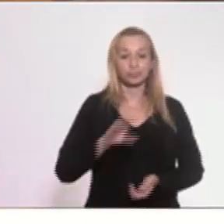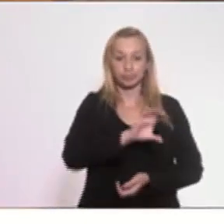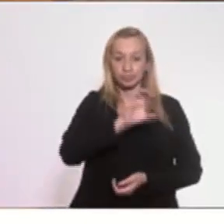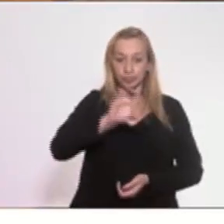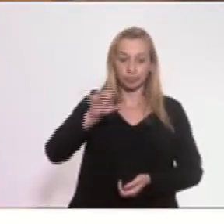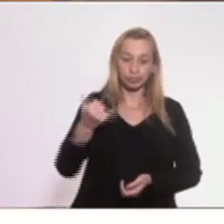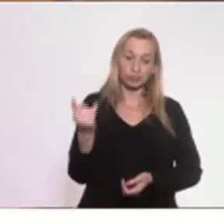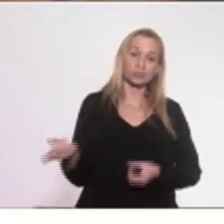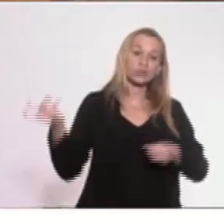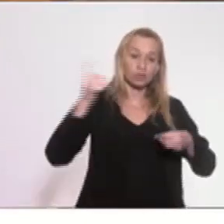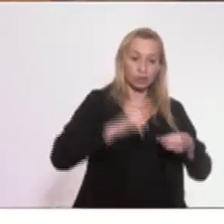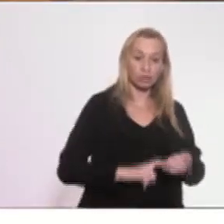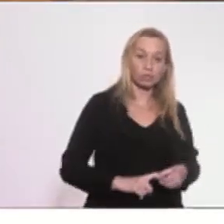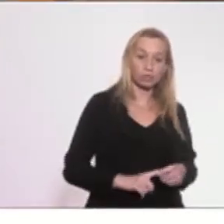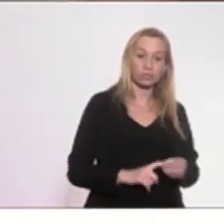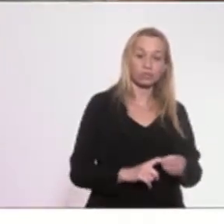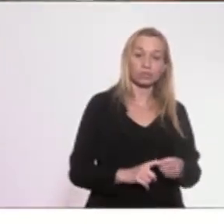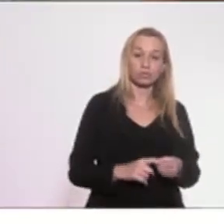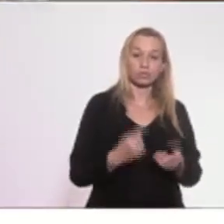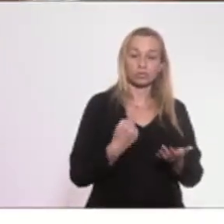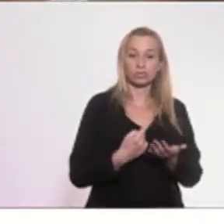atrás e concorda com esse voto divergente.